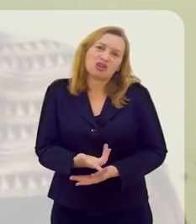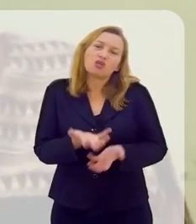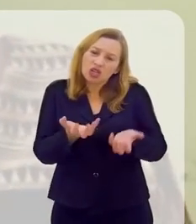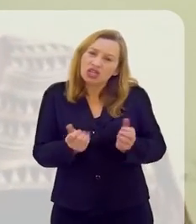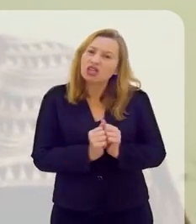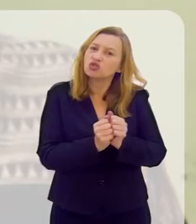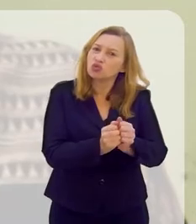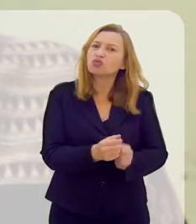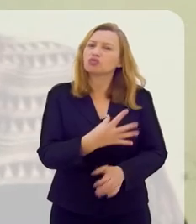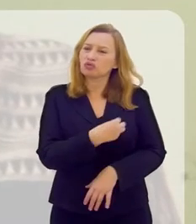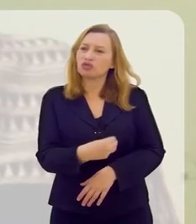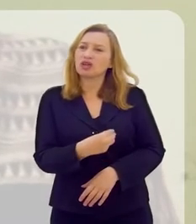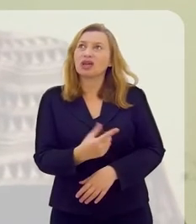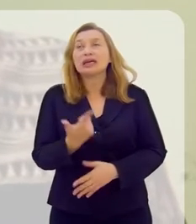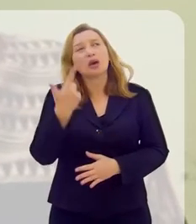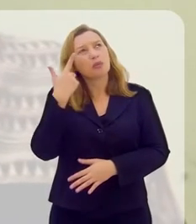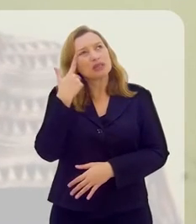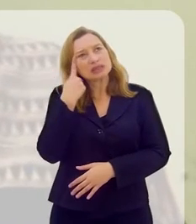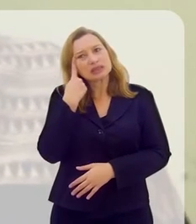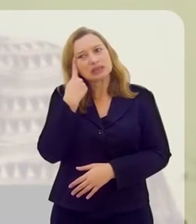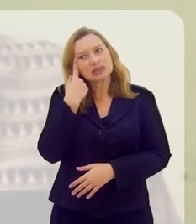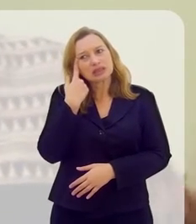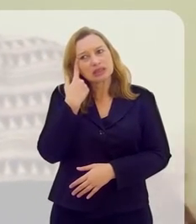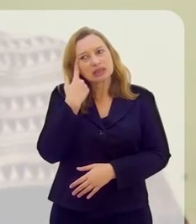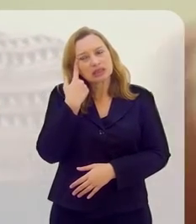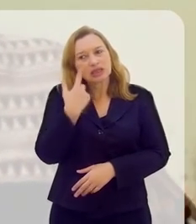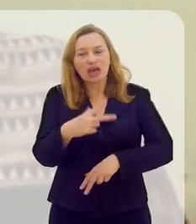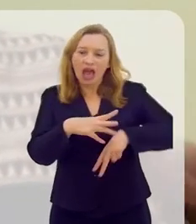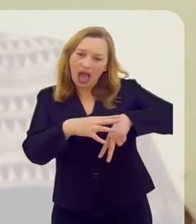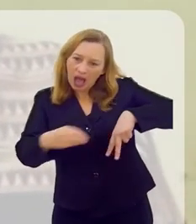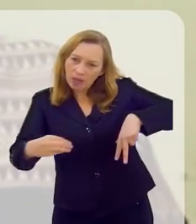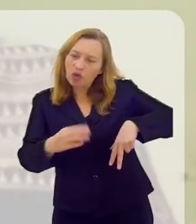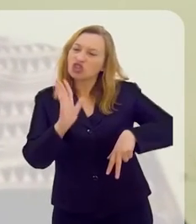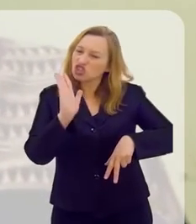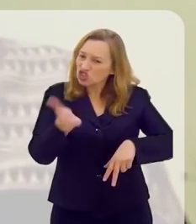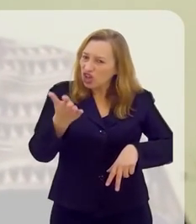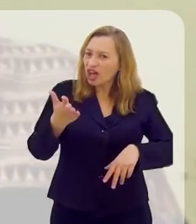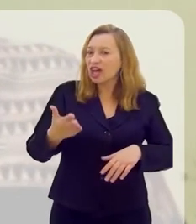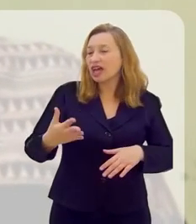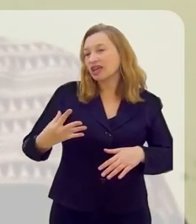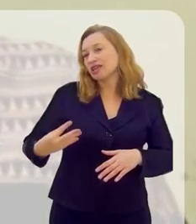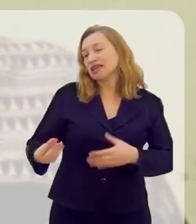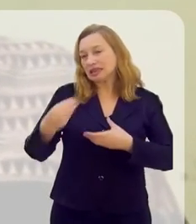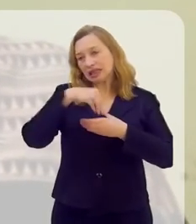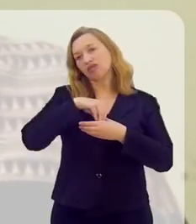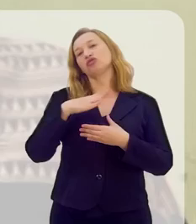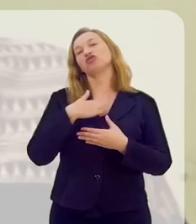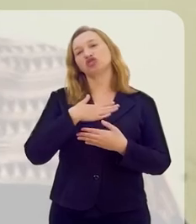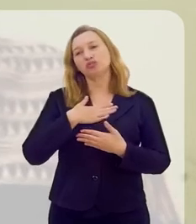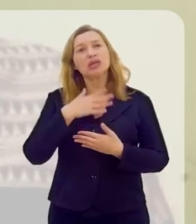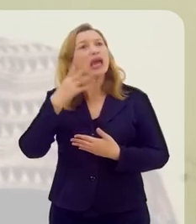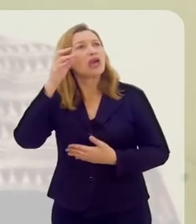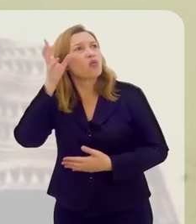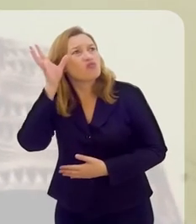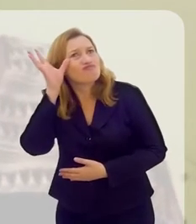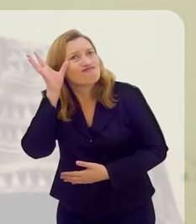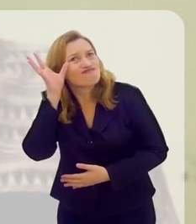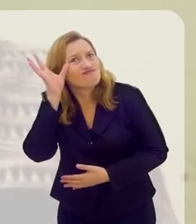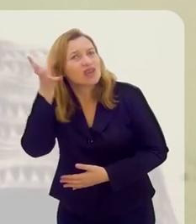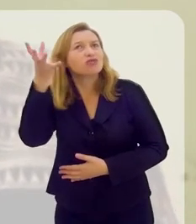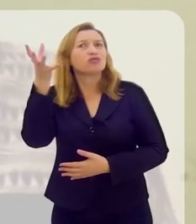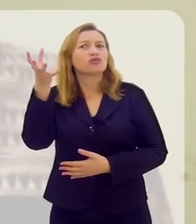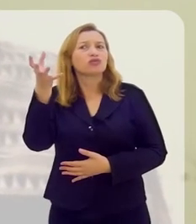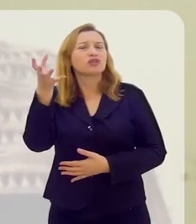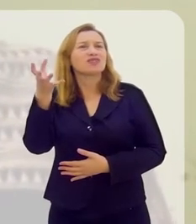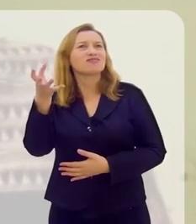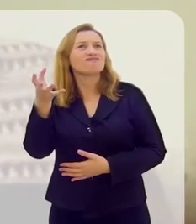com ela. Aí a moda, ela já era muito presente na minha vida. E eu resolvi